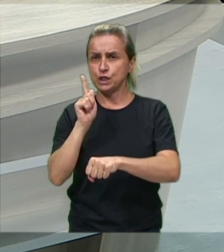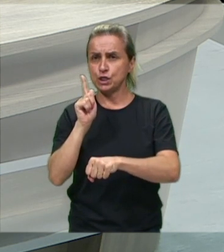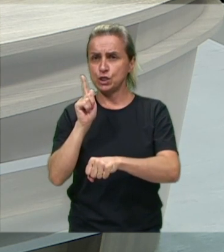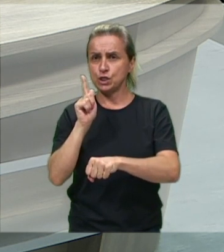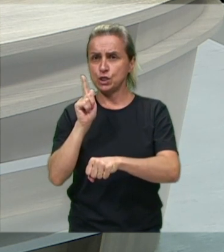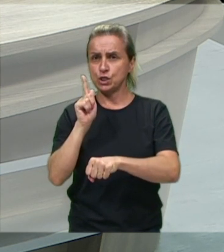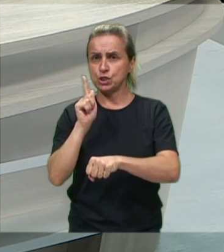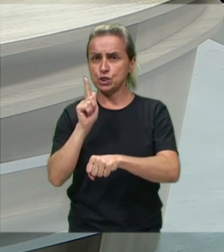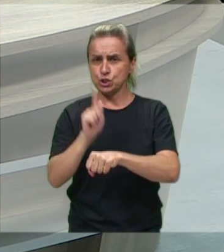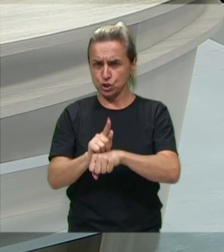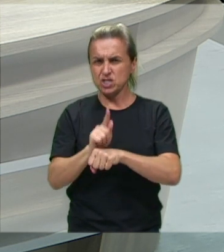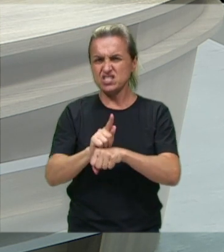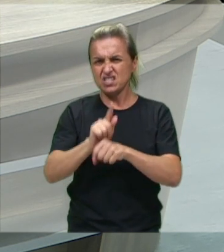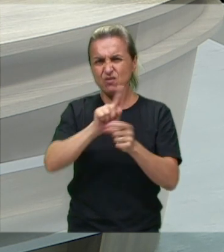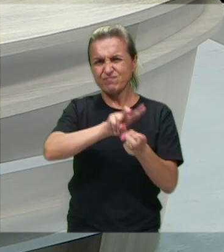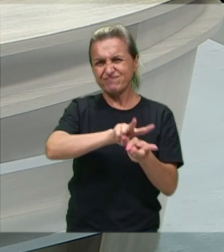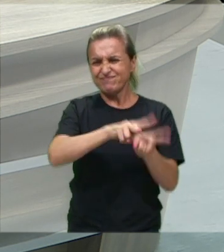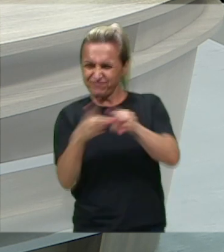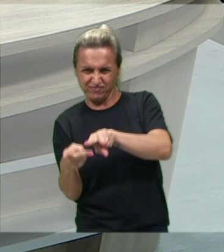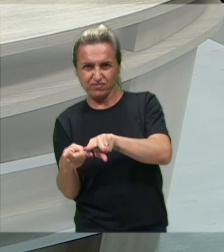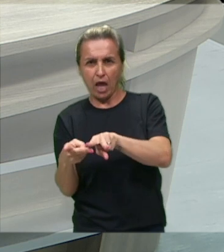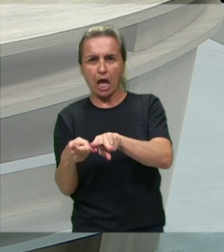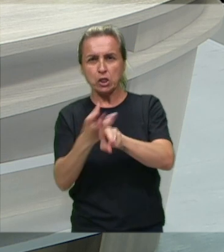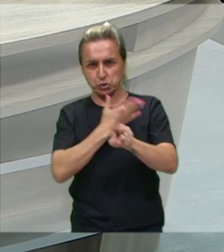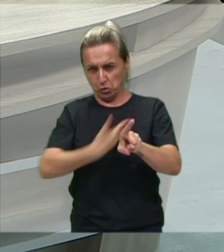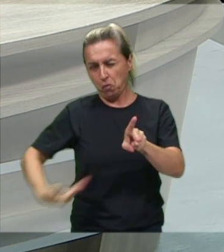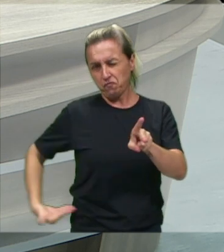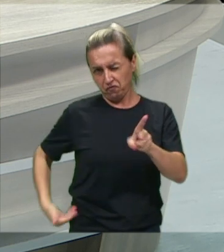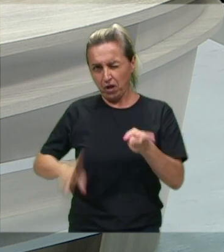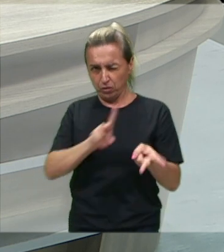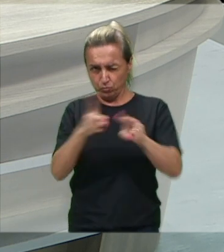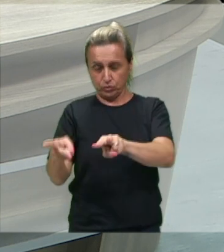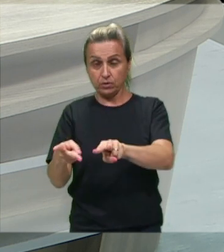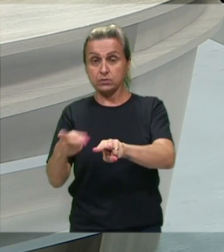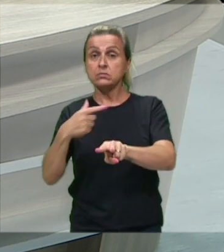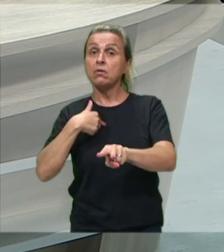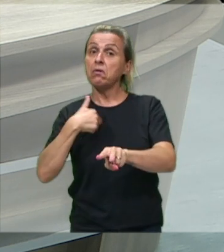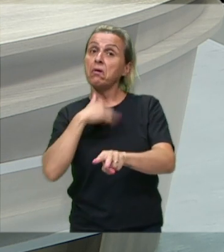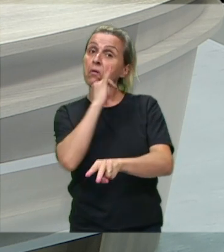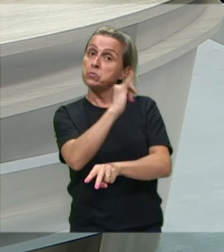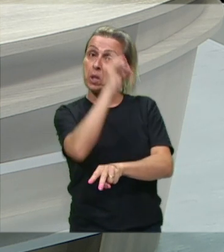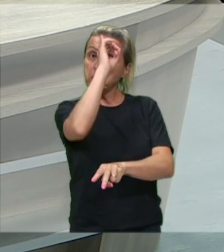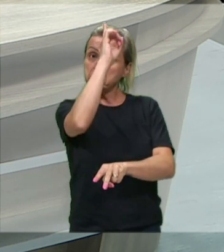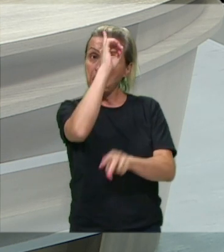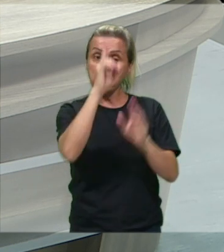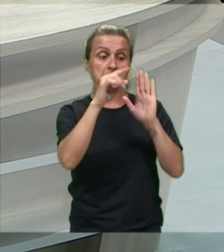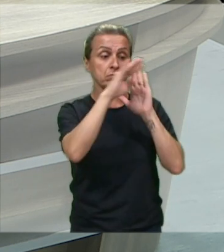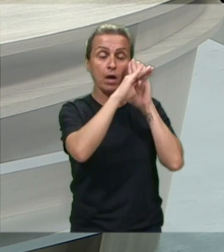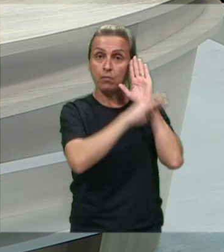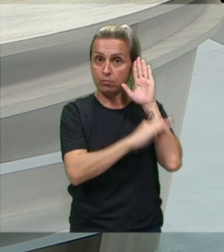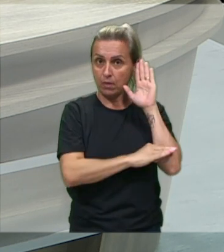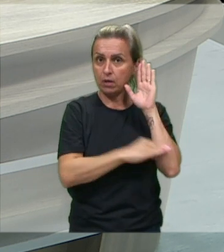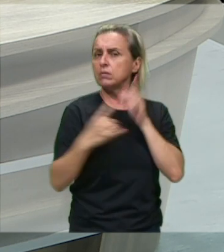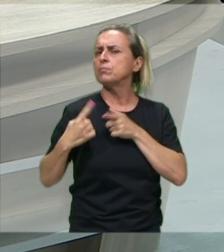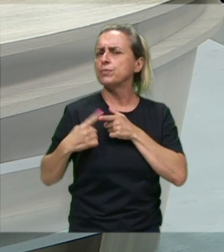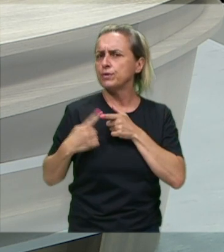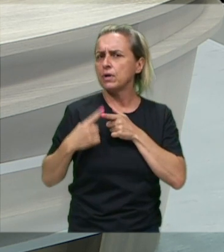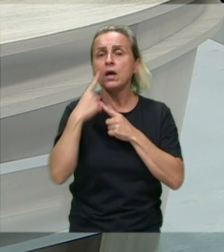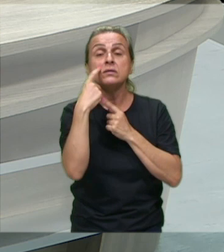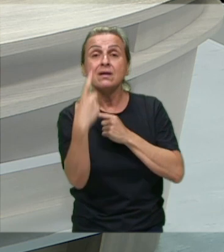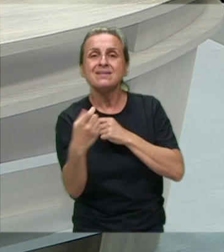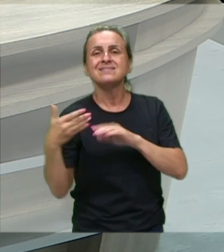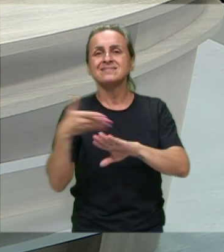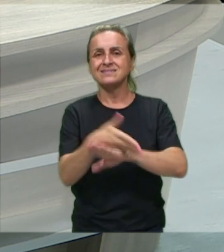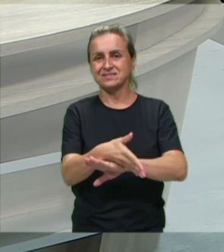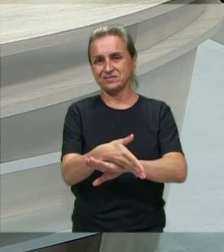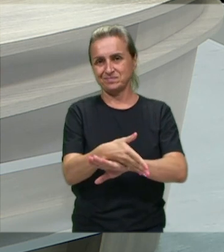da transição. De mudança e transição, digamos assim. Dei minhas sugestões. Por que isso? Nos interessa muito participar. O